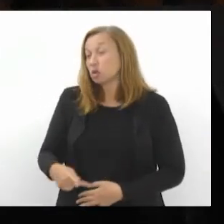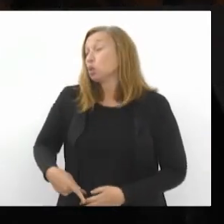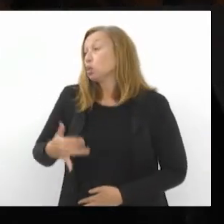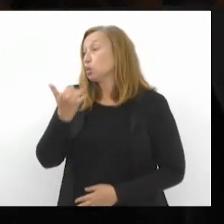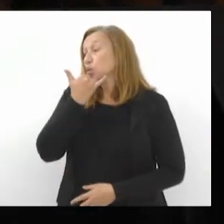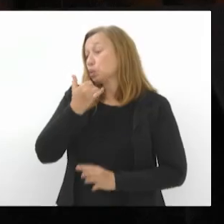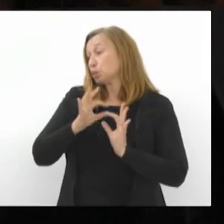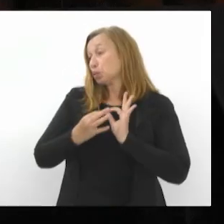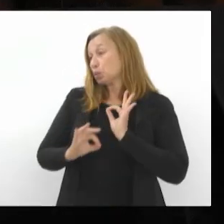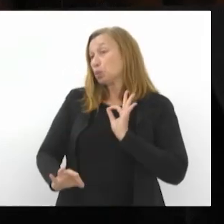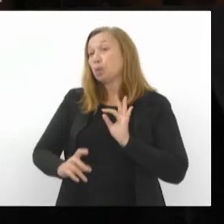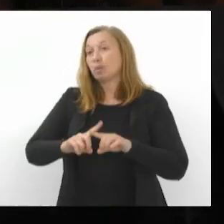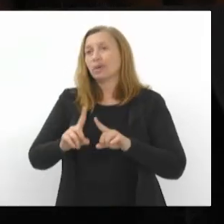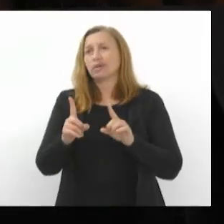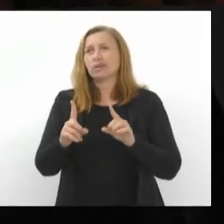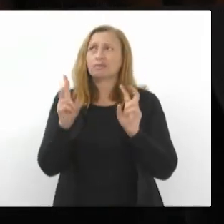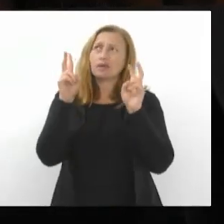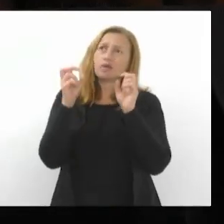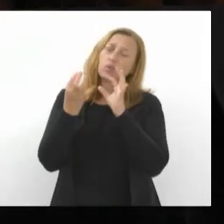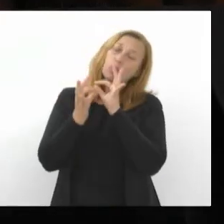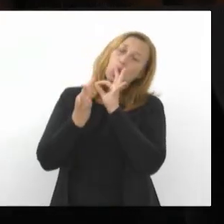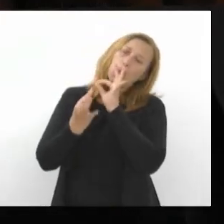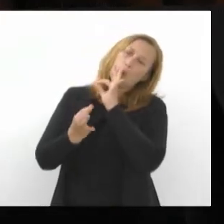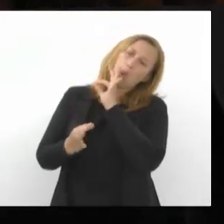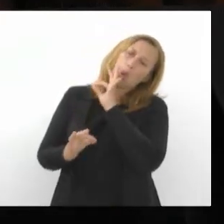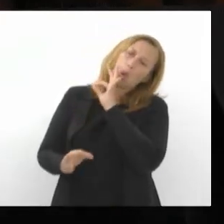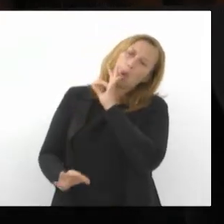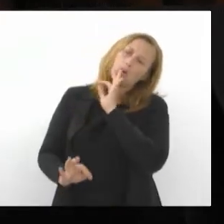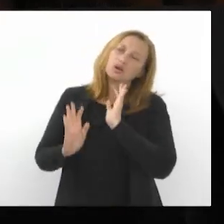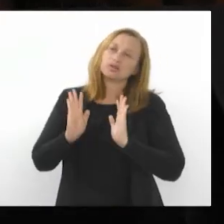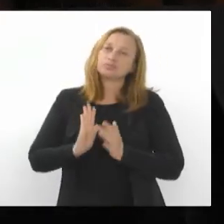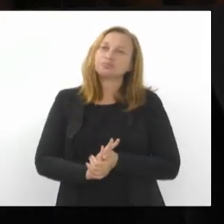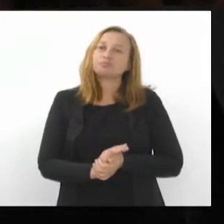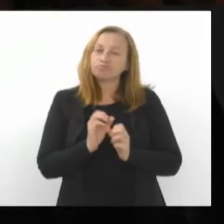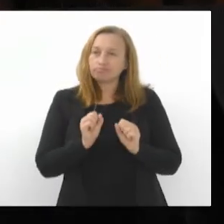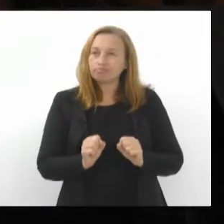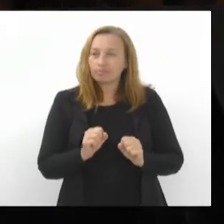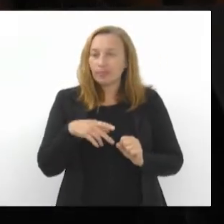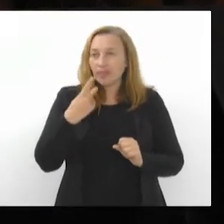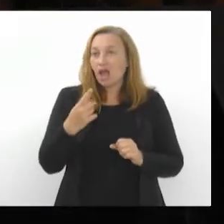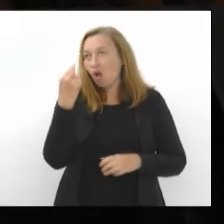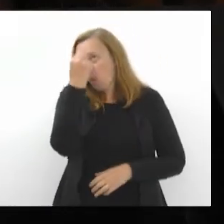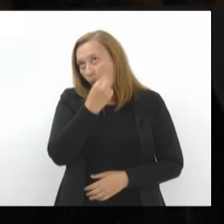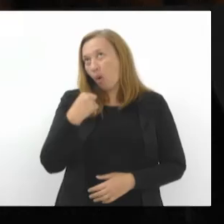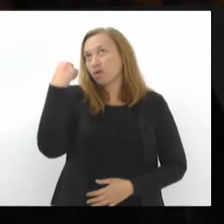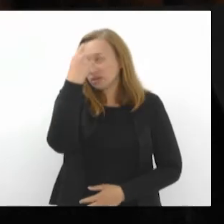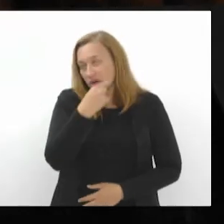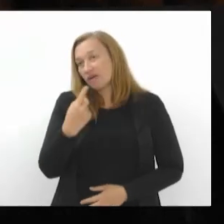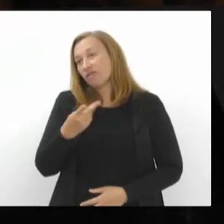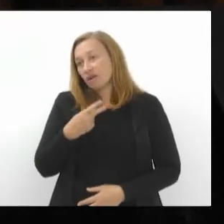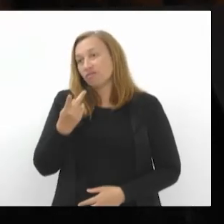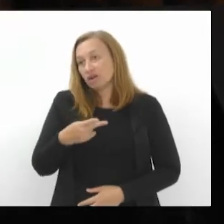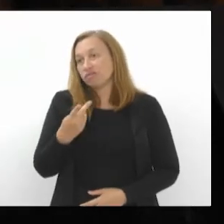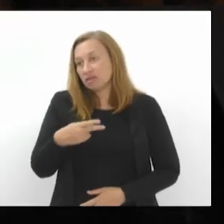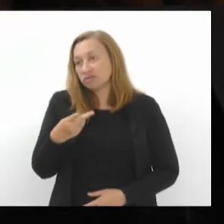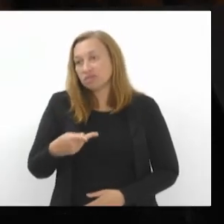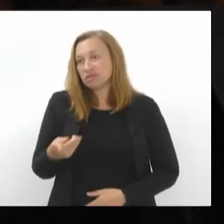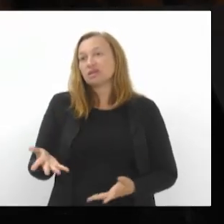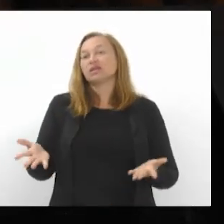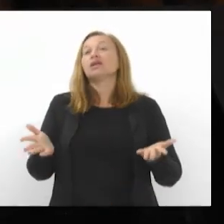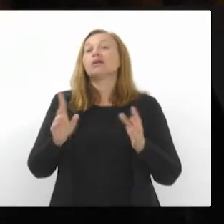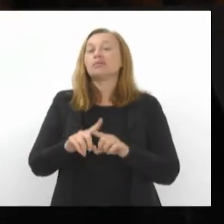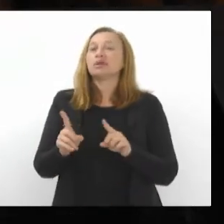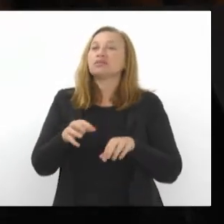me alongar, mas são muitos temas, eu poderia ficar horas falando aqui, mas a gente tem que trazer a questão